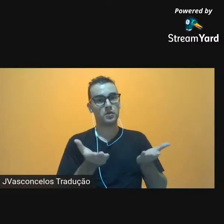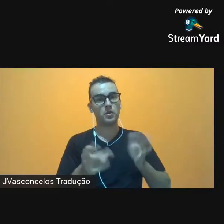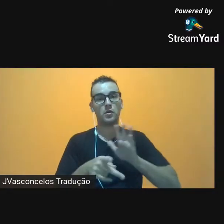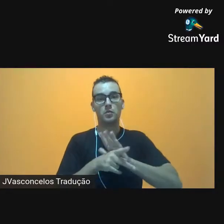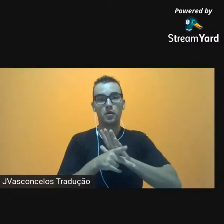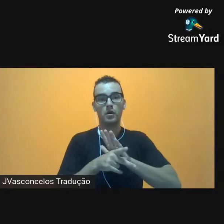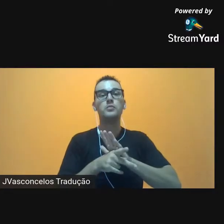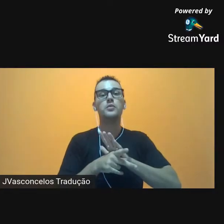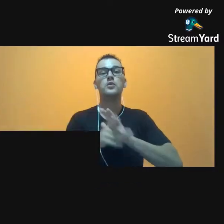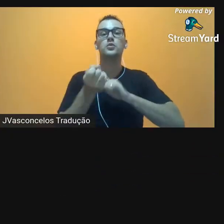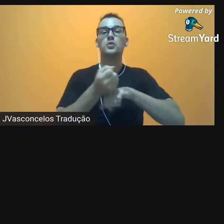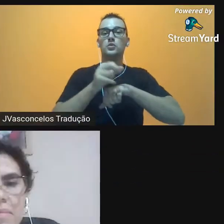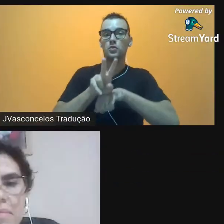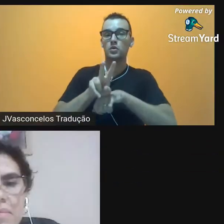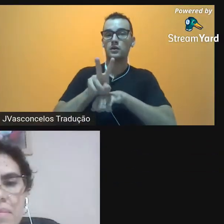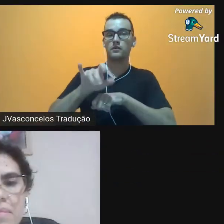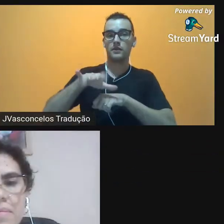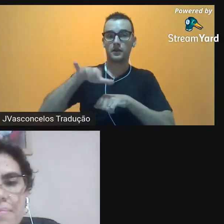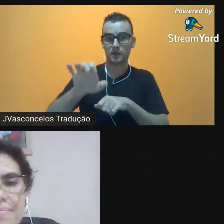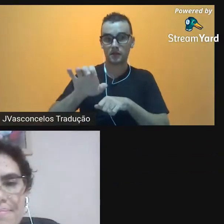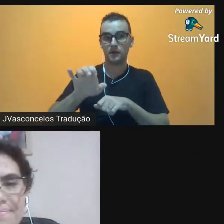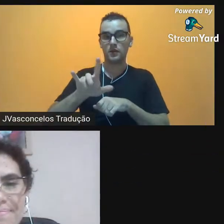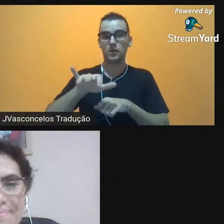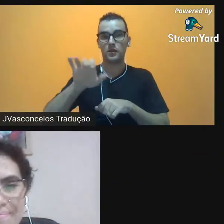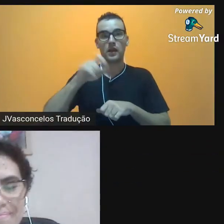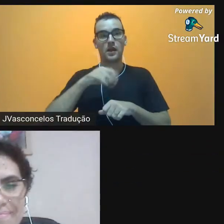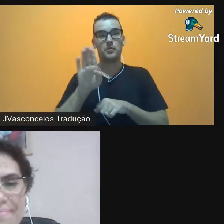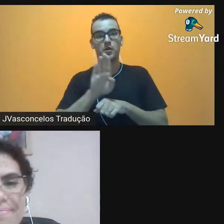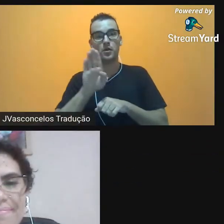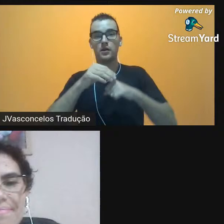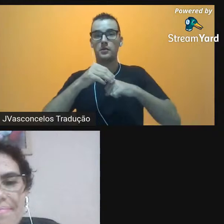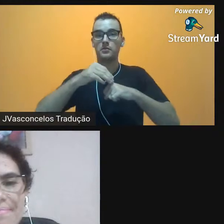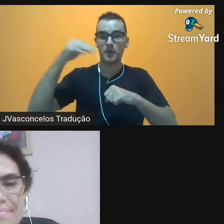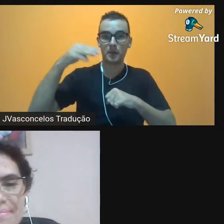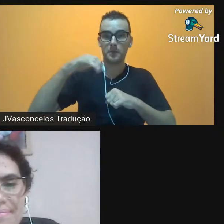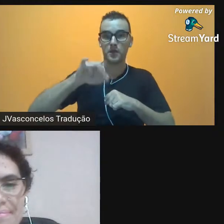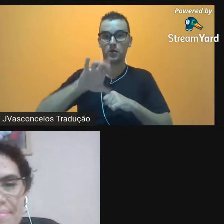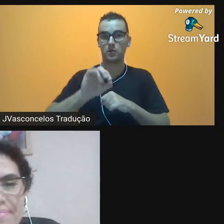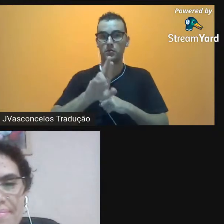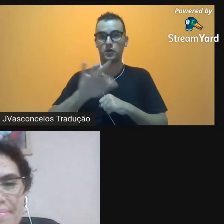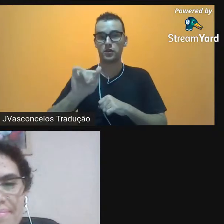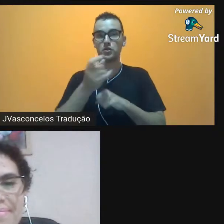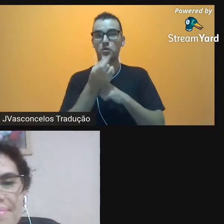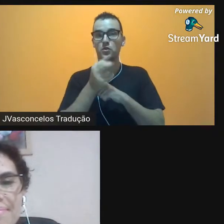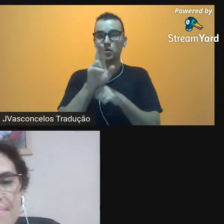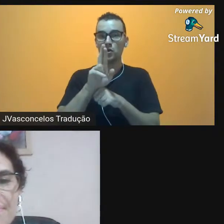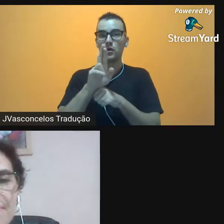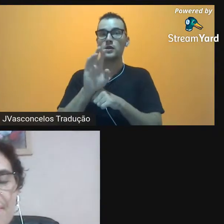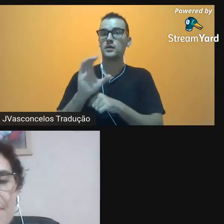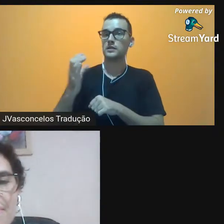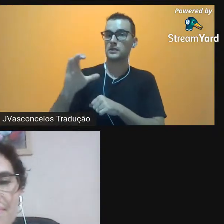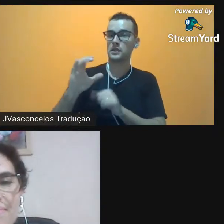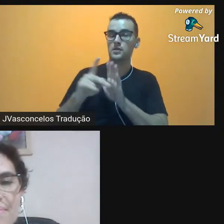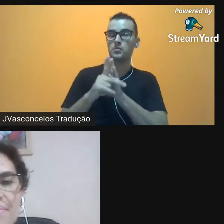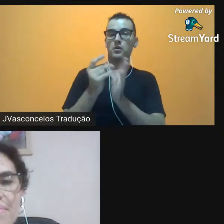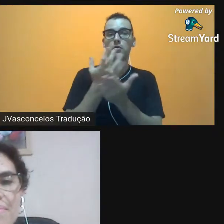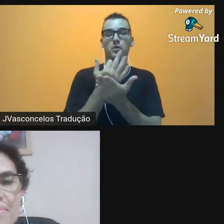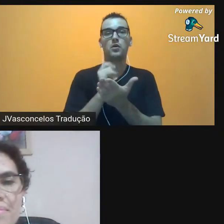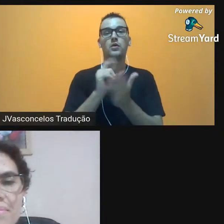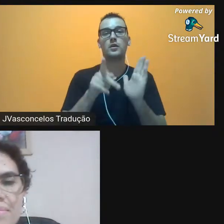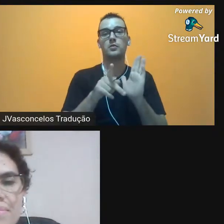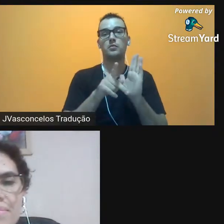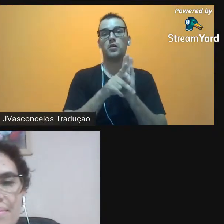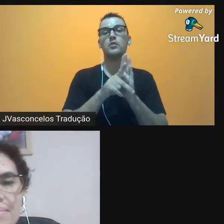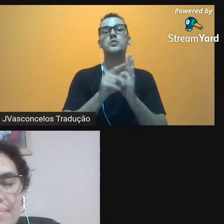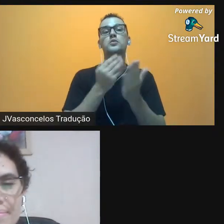Viviane Leone, que é bióloga, mestre em microbiologia e doutora em biociências pela UERJ, com período sanduíche pela